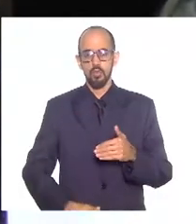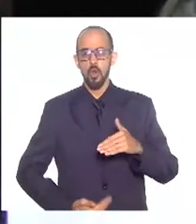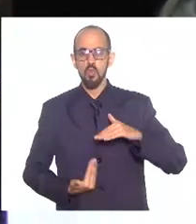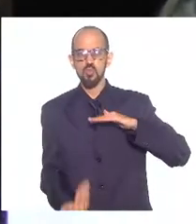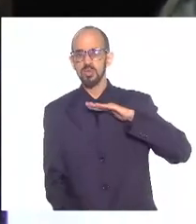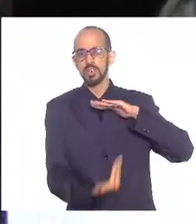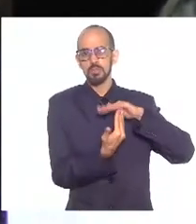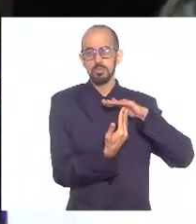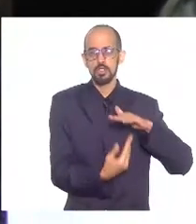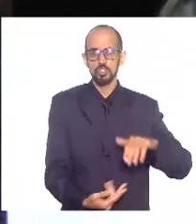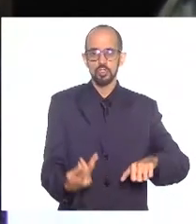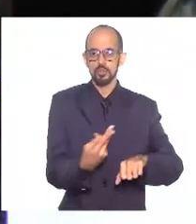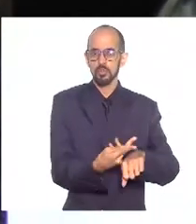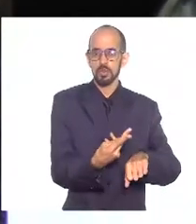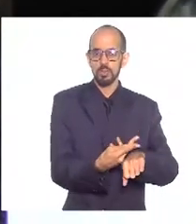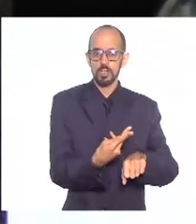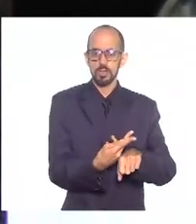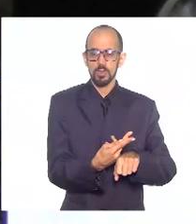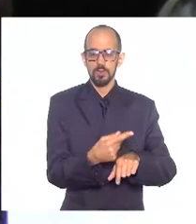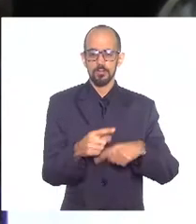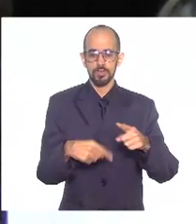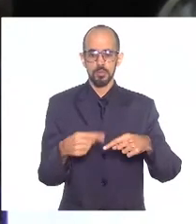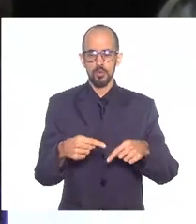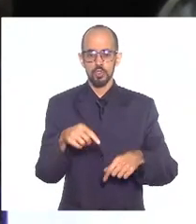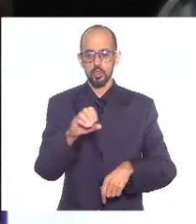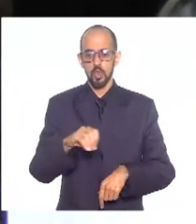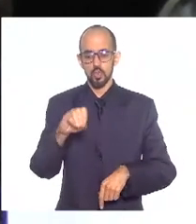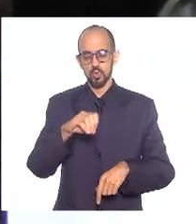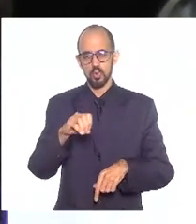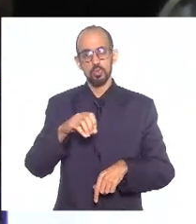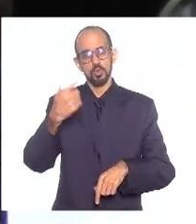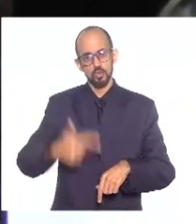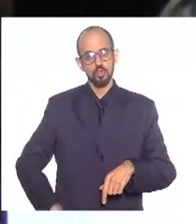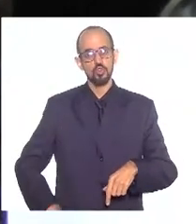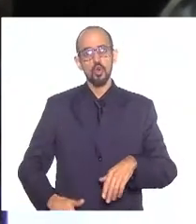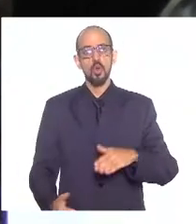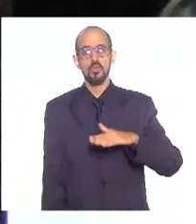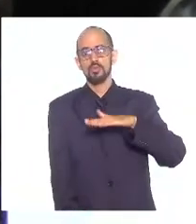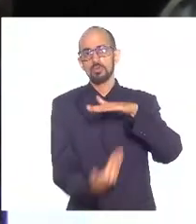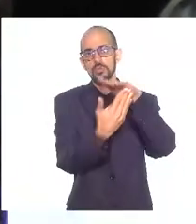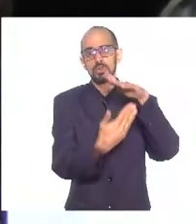bônus. Depois veio outubro, mesma coisa, recorde.